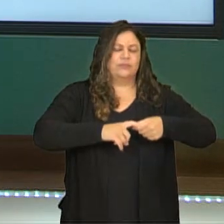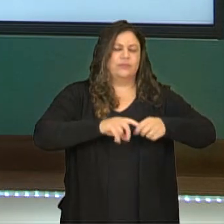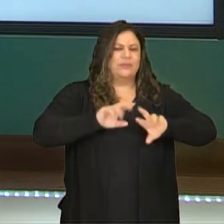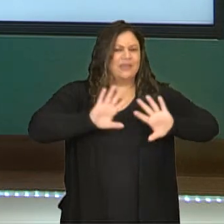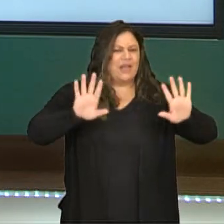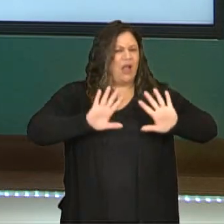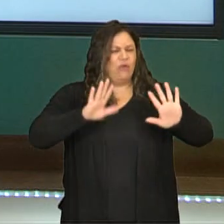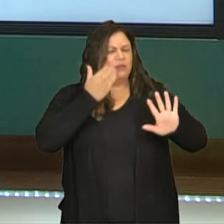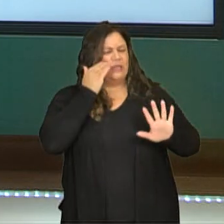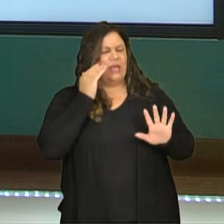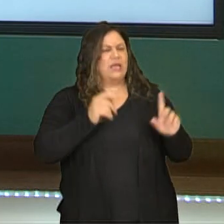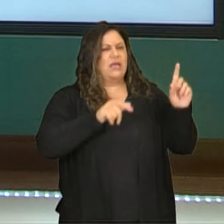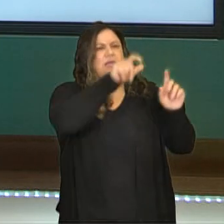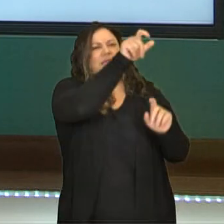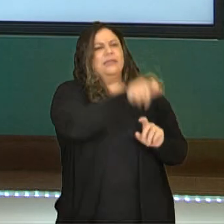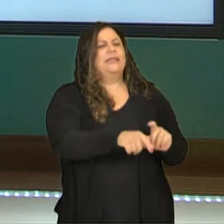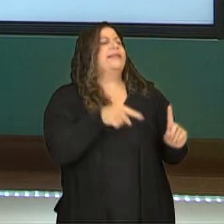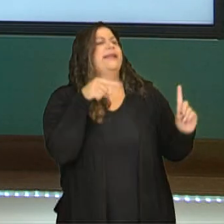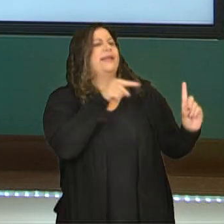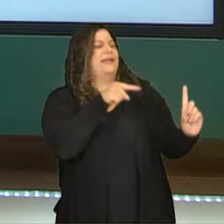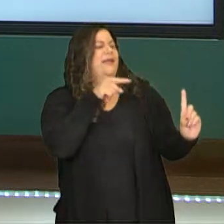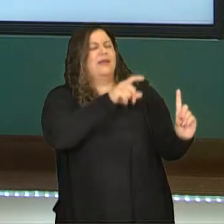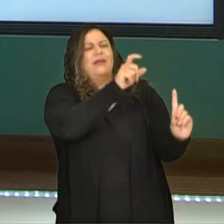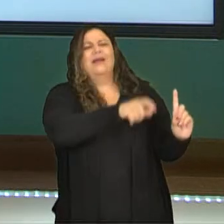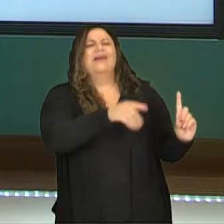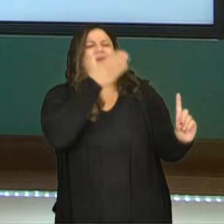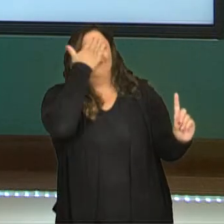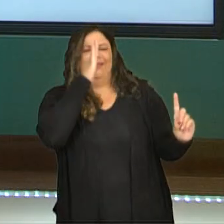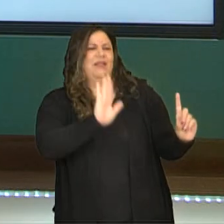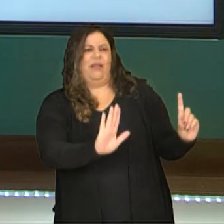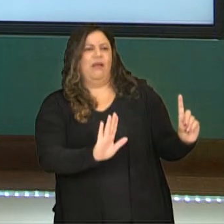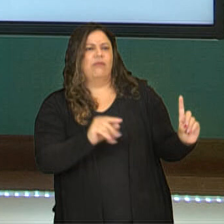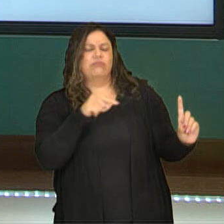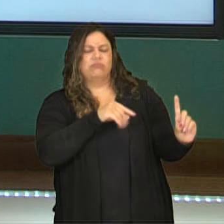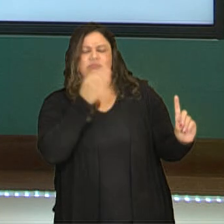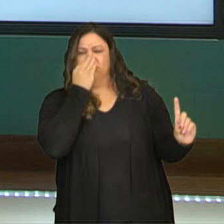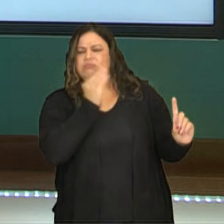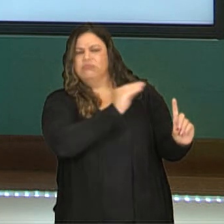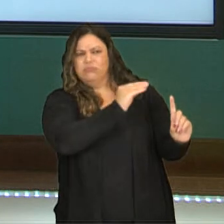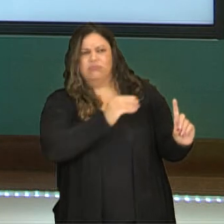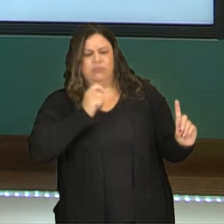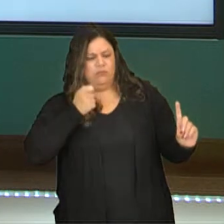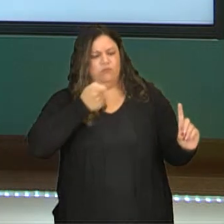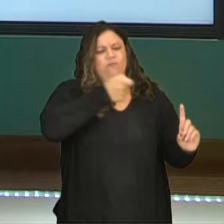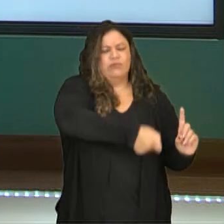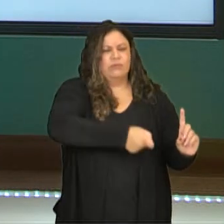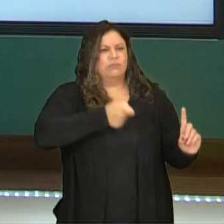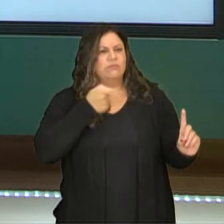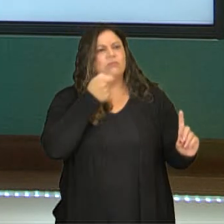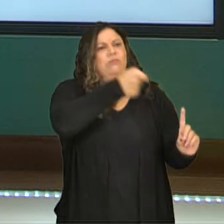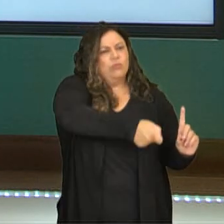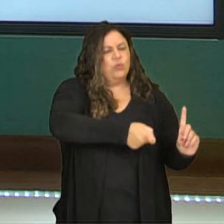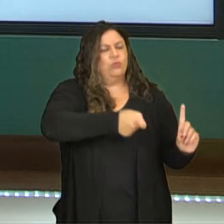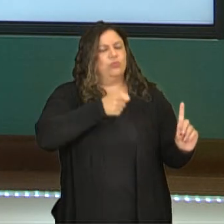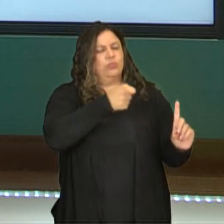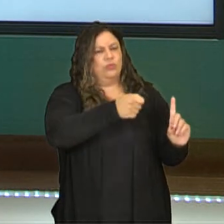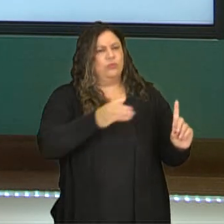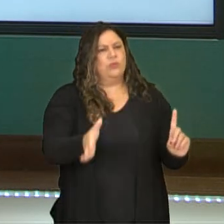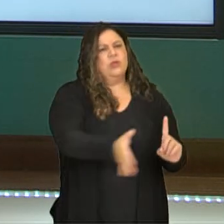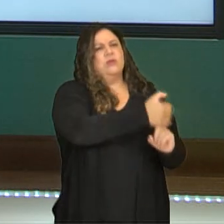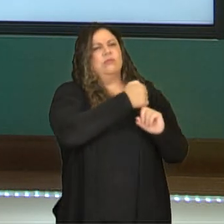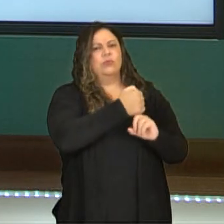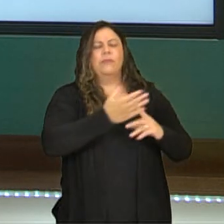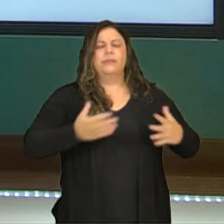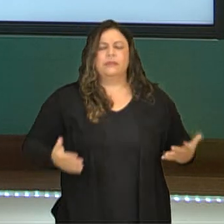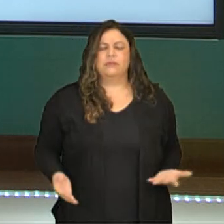procurou compreender quem que era aquele sujeito e como que se praticava, quais eram as suas práticas culturais. Então foi um modelo impositor altamente